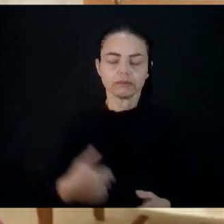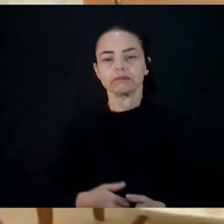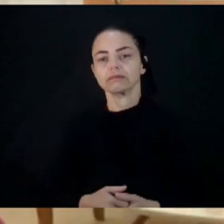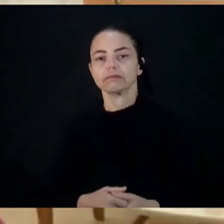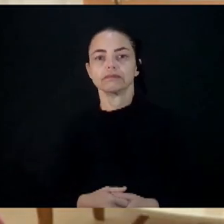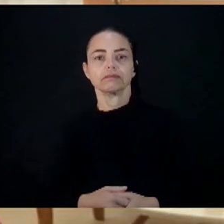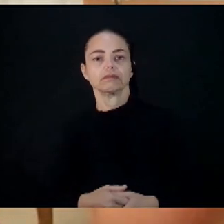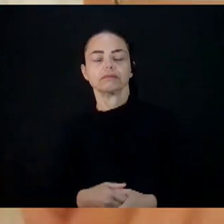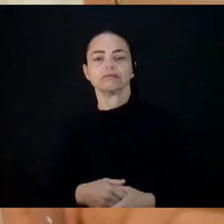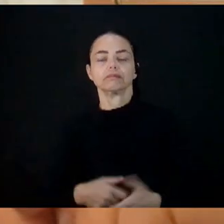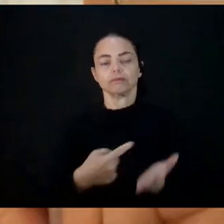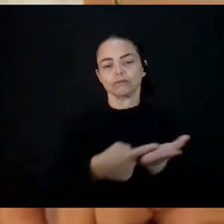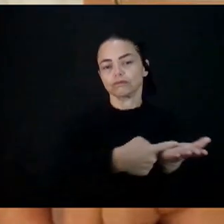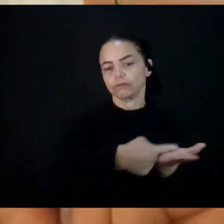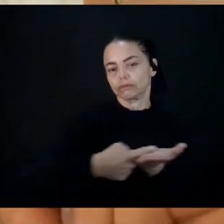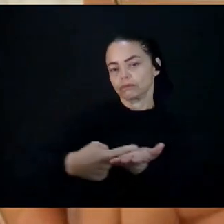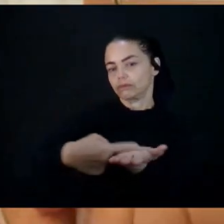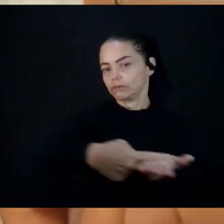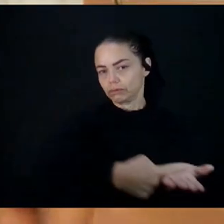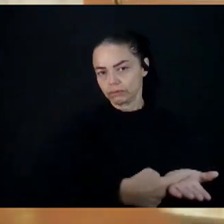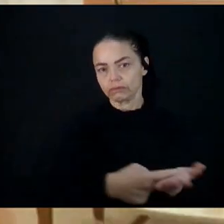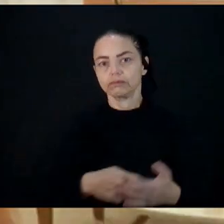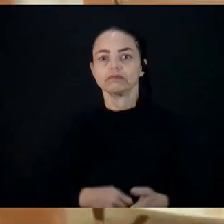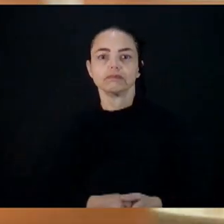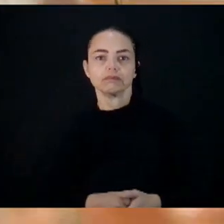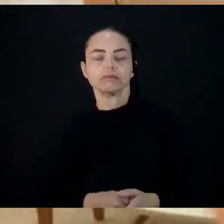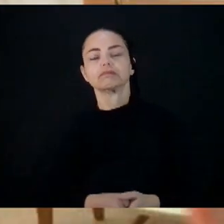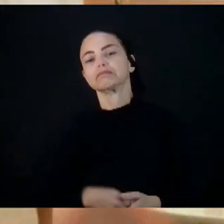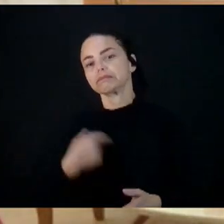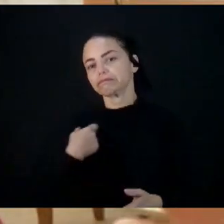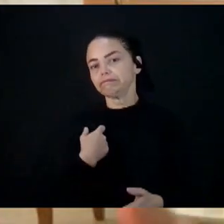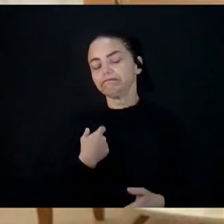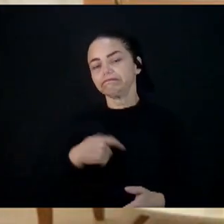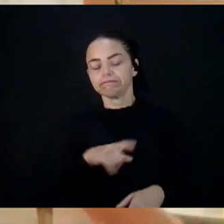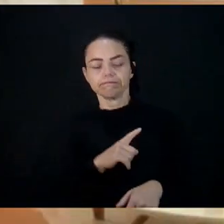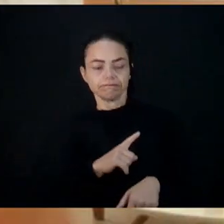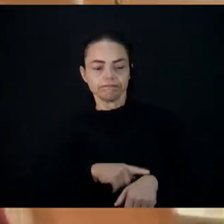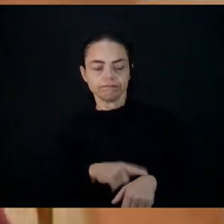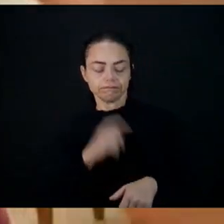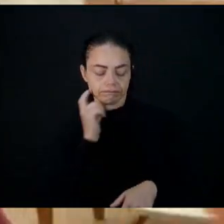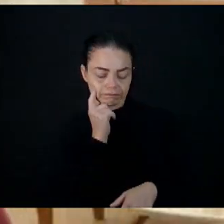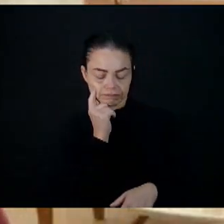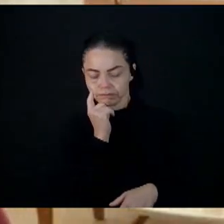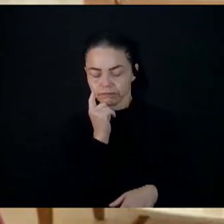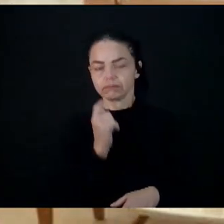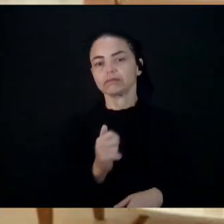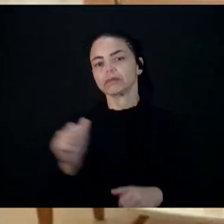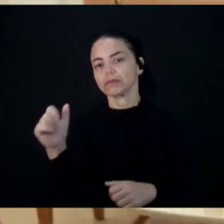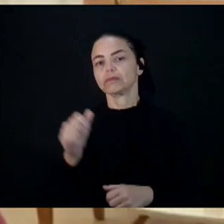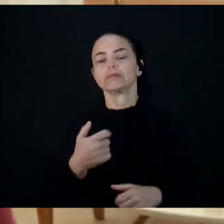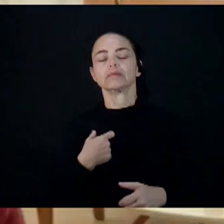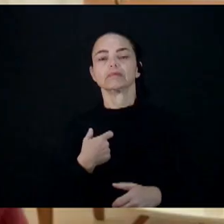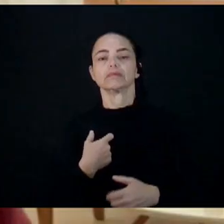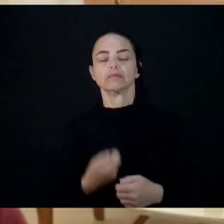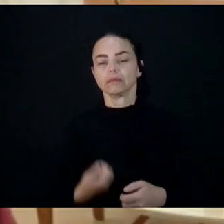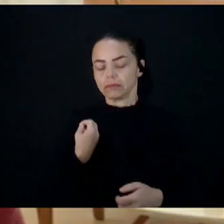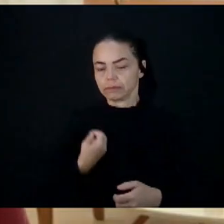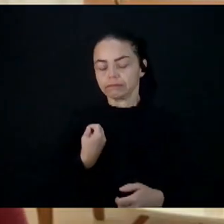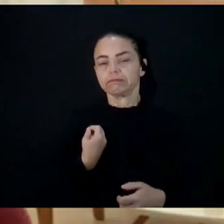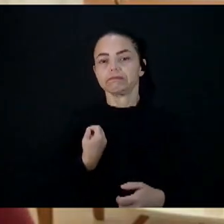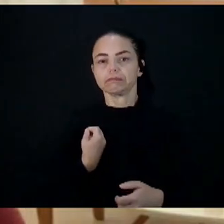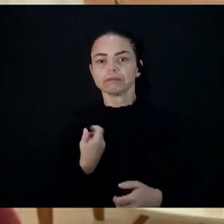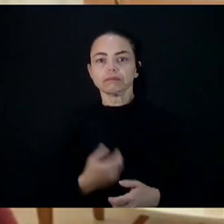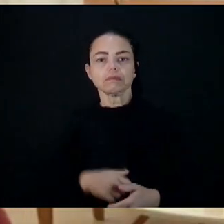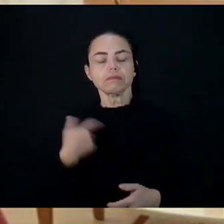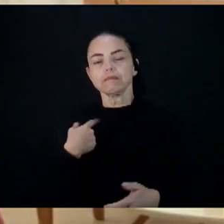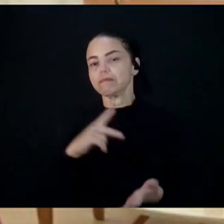seus compromissos. E aí você vai chegando num ponto, quando a bebida já tomou conta da sua vida, você